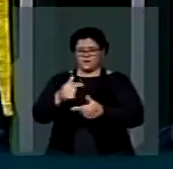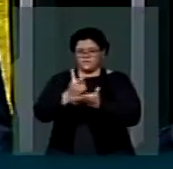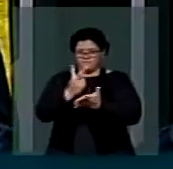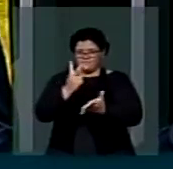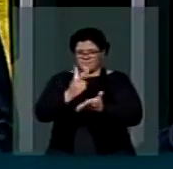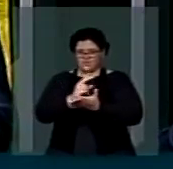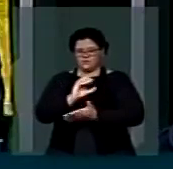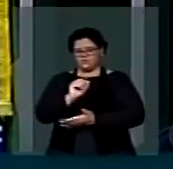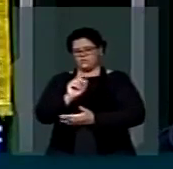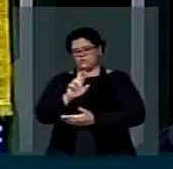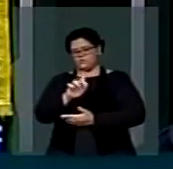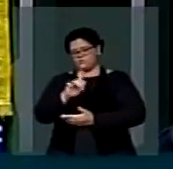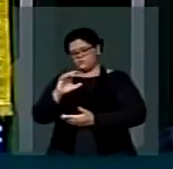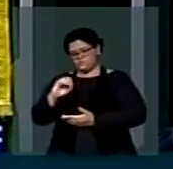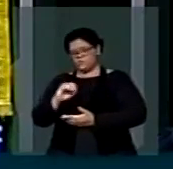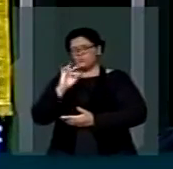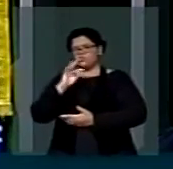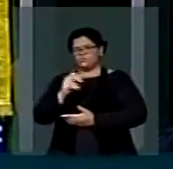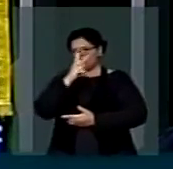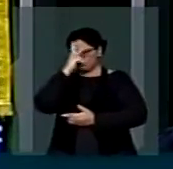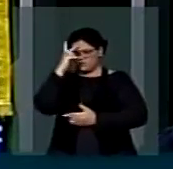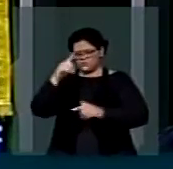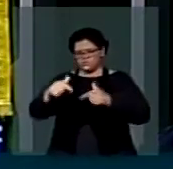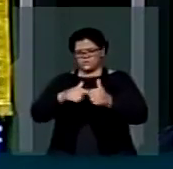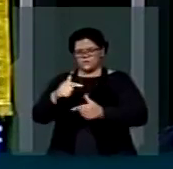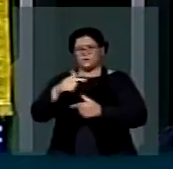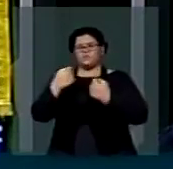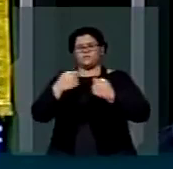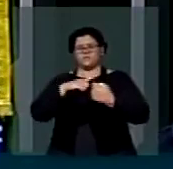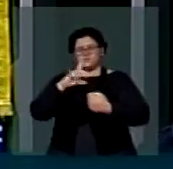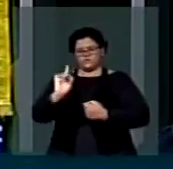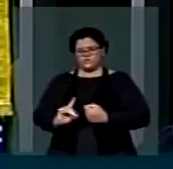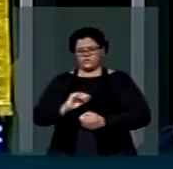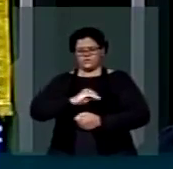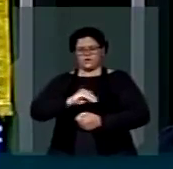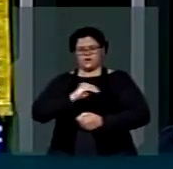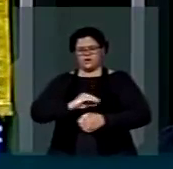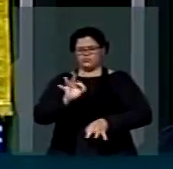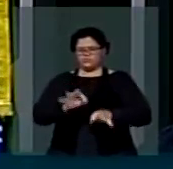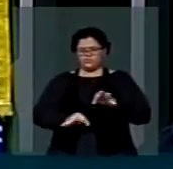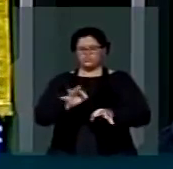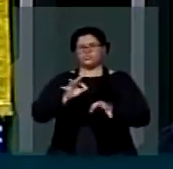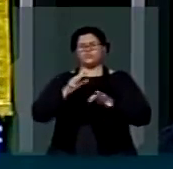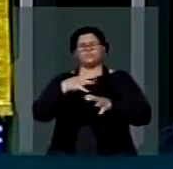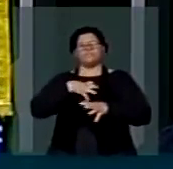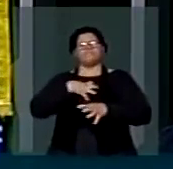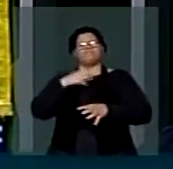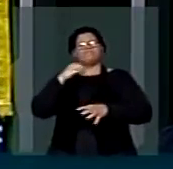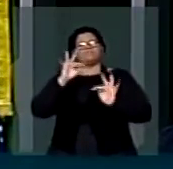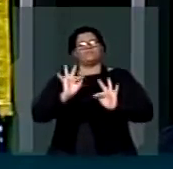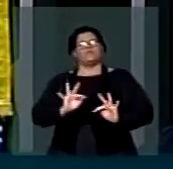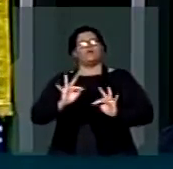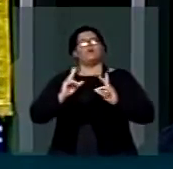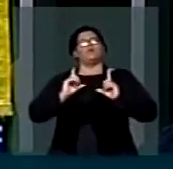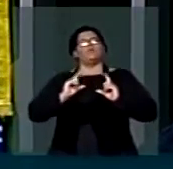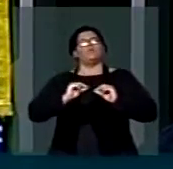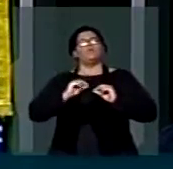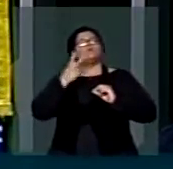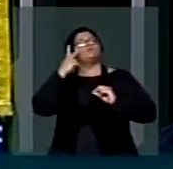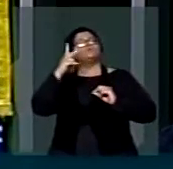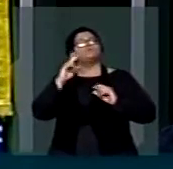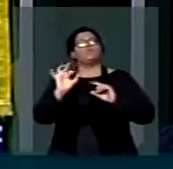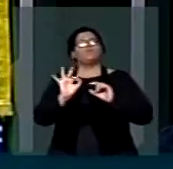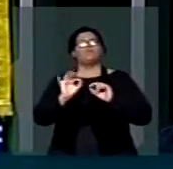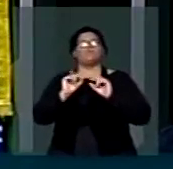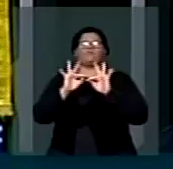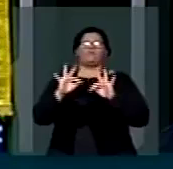pessoa que trabalha tem direito a uma remuneração justa e satisfatória, que lhe assegure, como a sua família, uma existência compatível com a